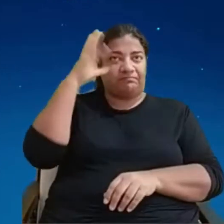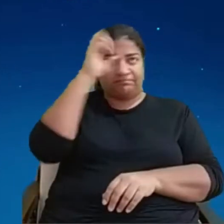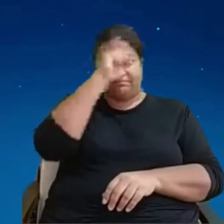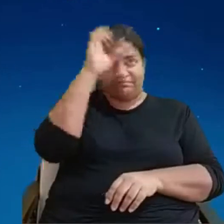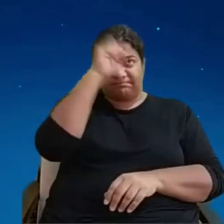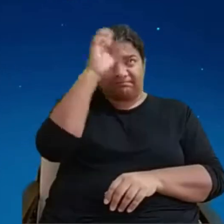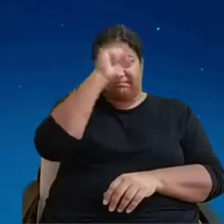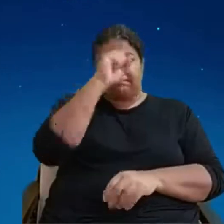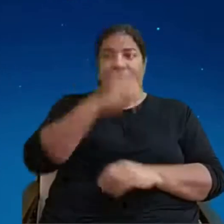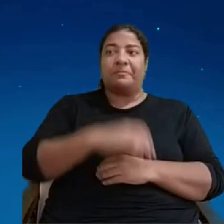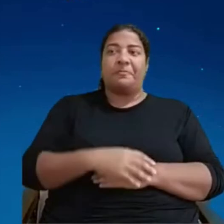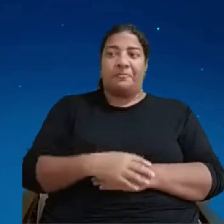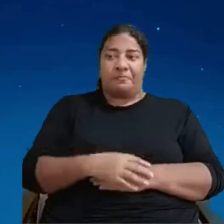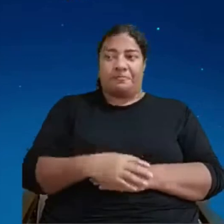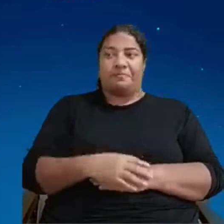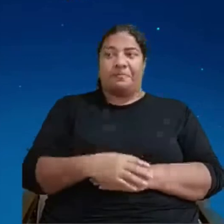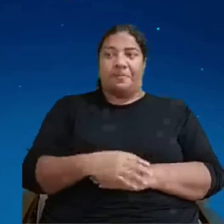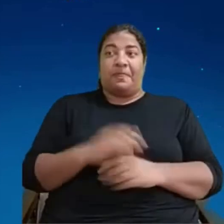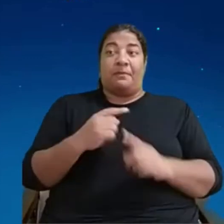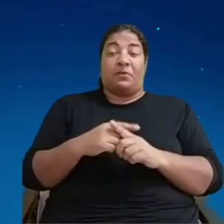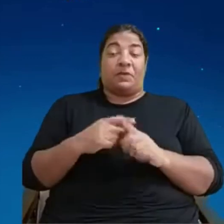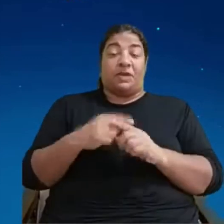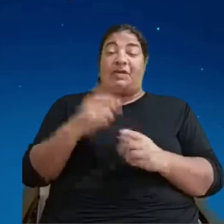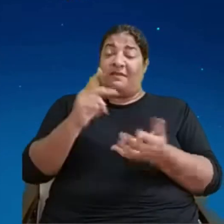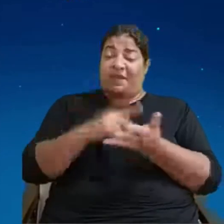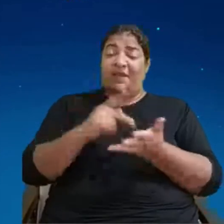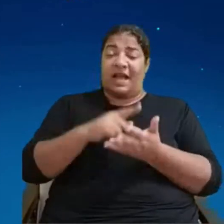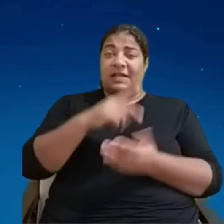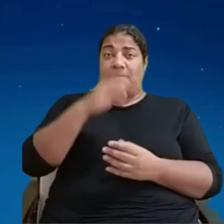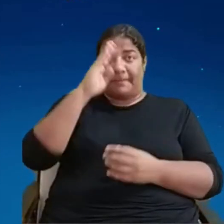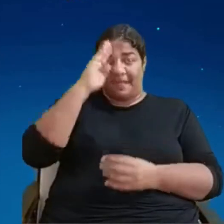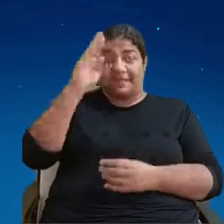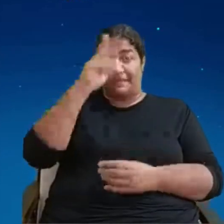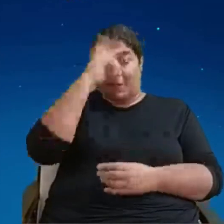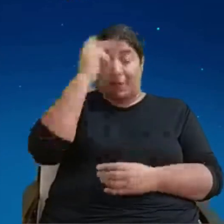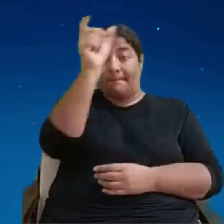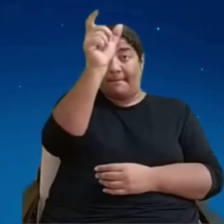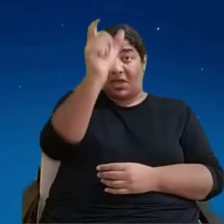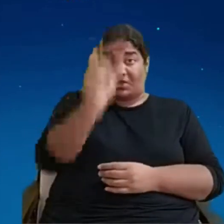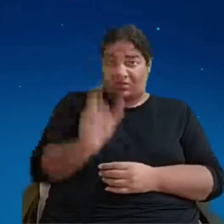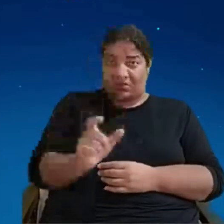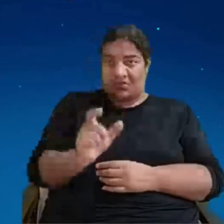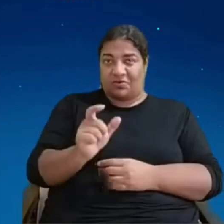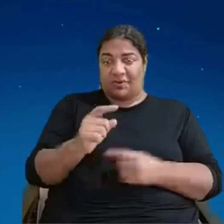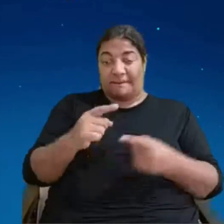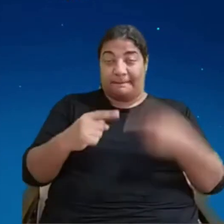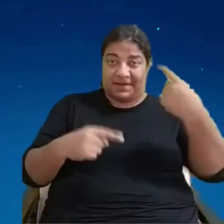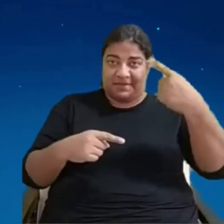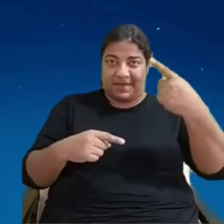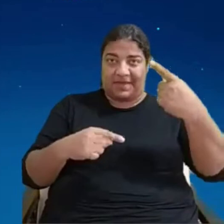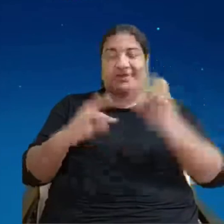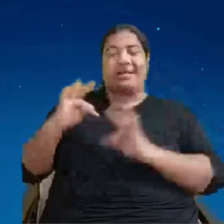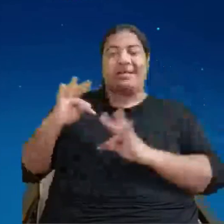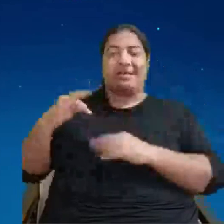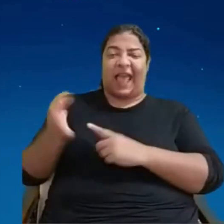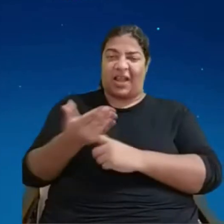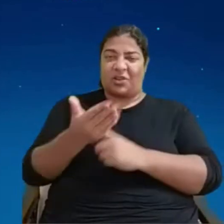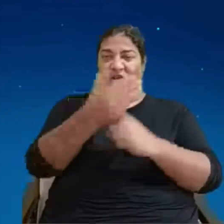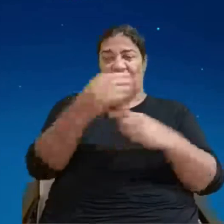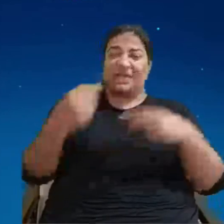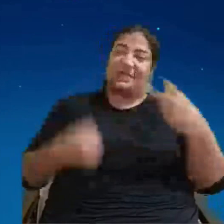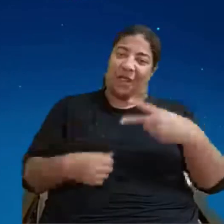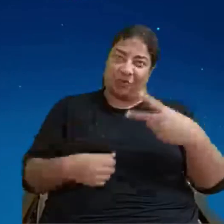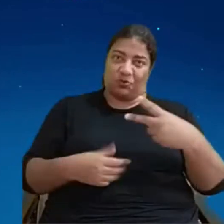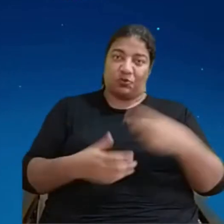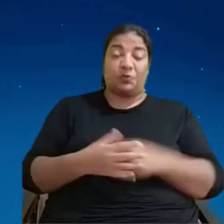Pessoas estão sempre à frente de qualquer tecnologia, né? Então, super importante. E a pergunta é de uma pessoa até